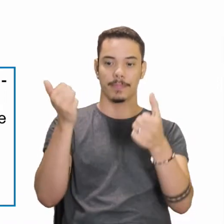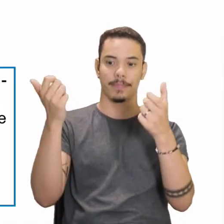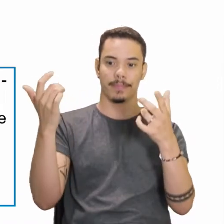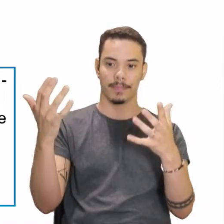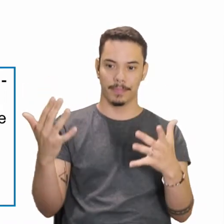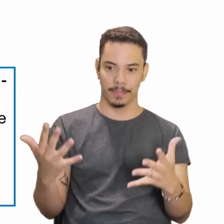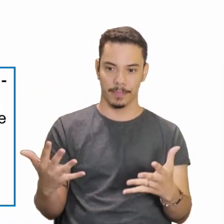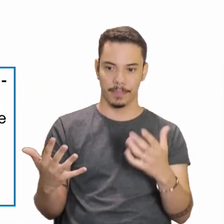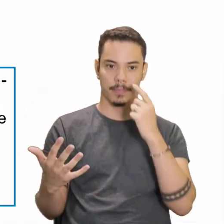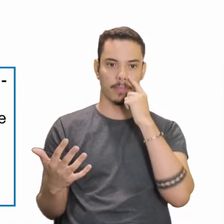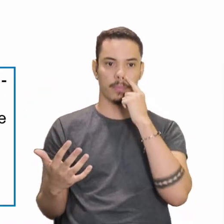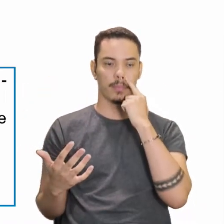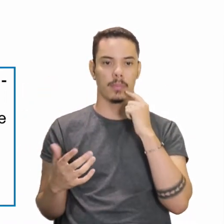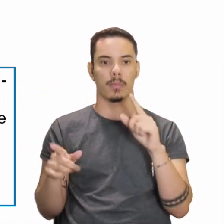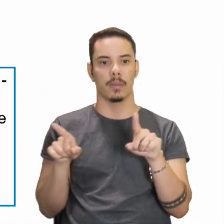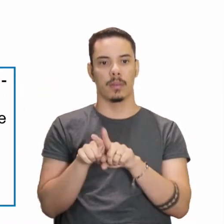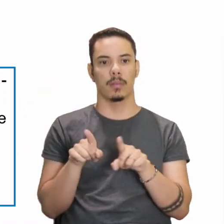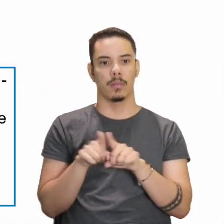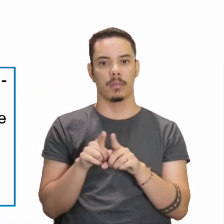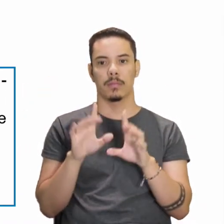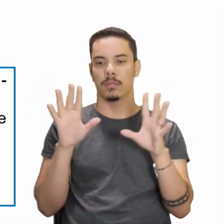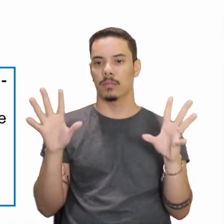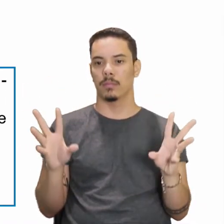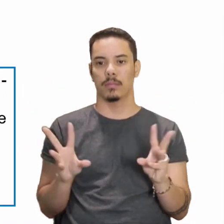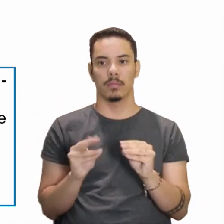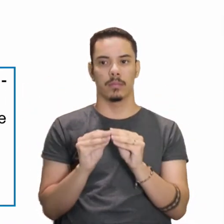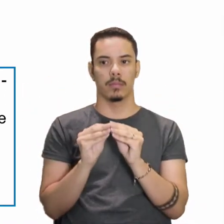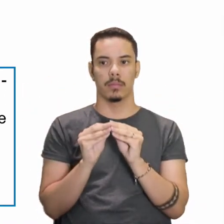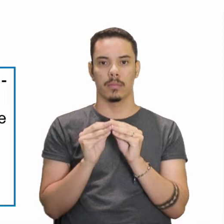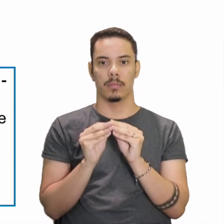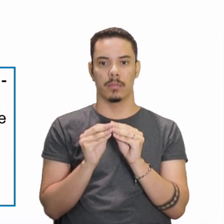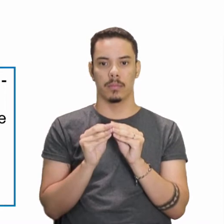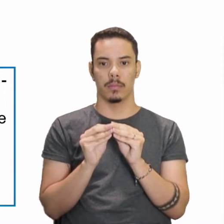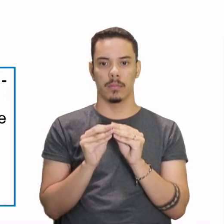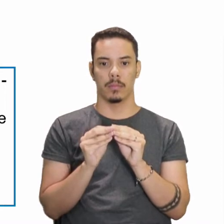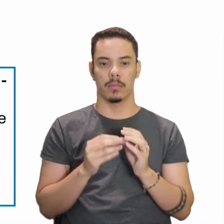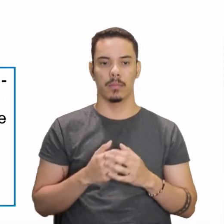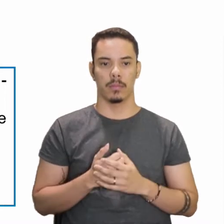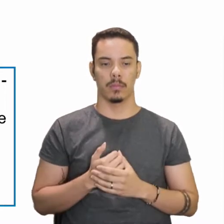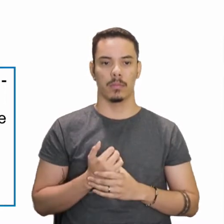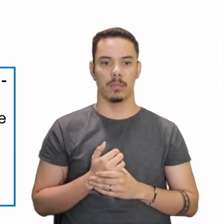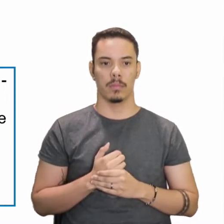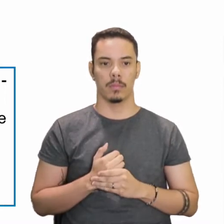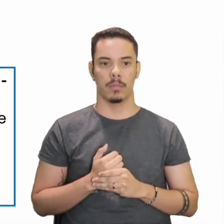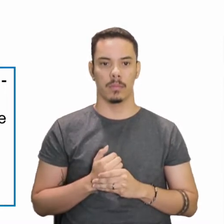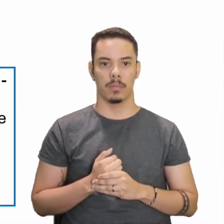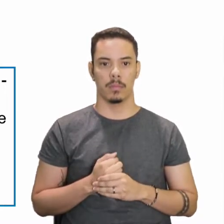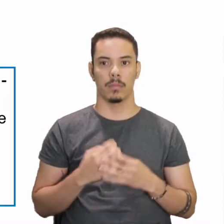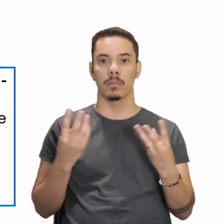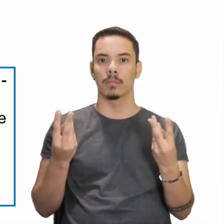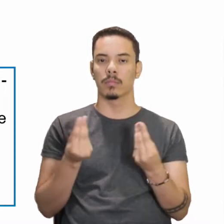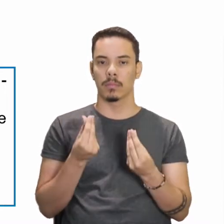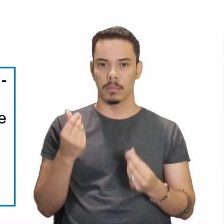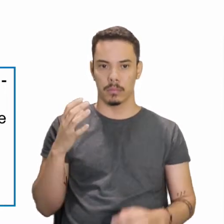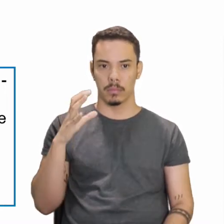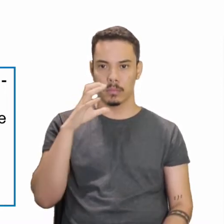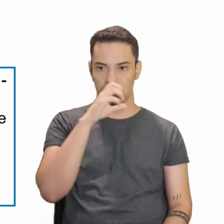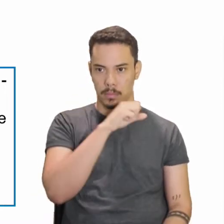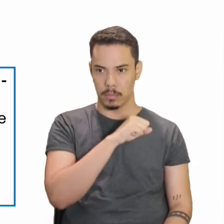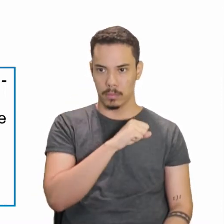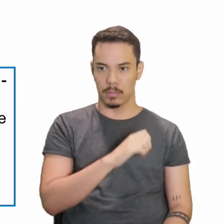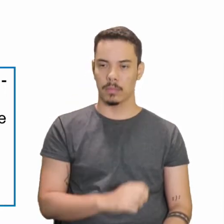né? Aqui vamos de uma maneira bem, vamos dizer assim, sutil, né?